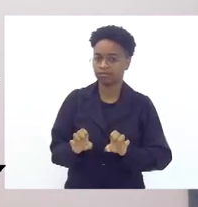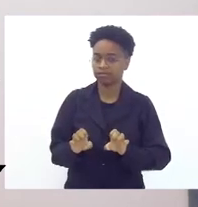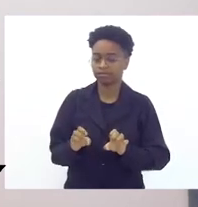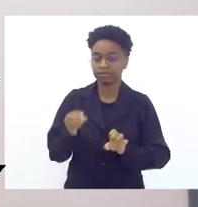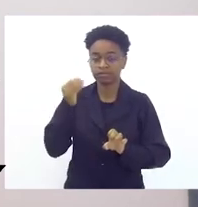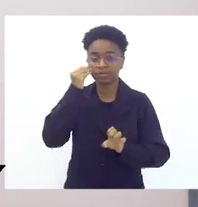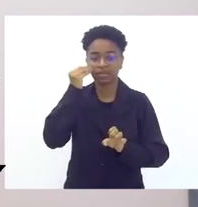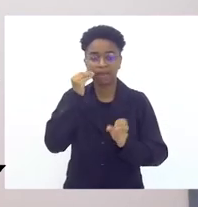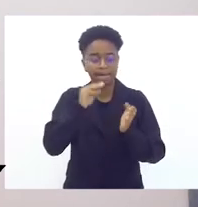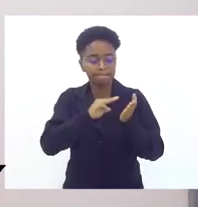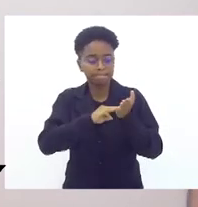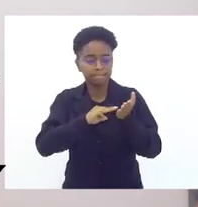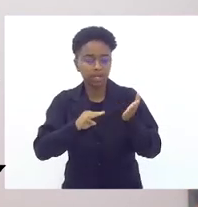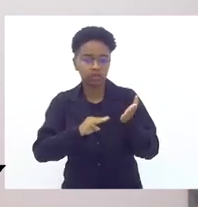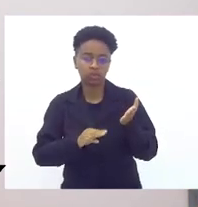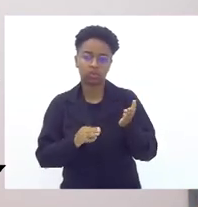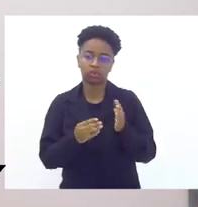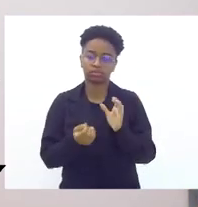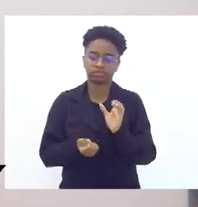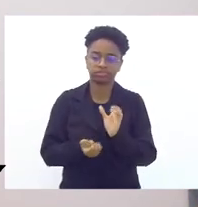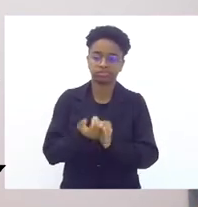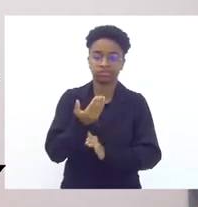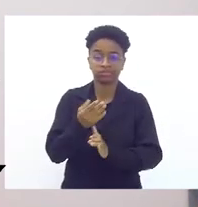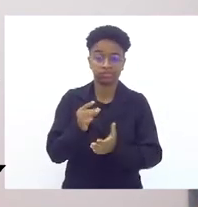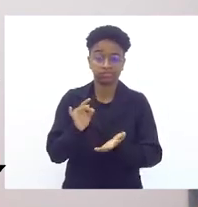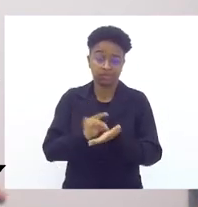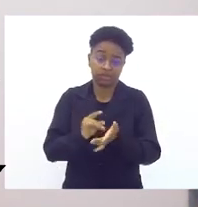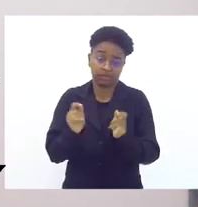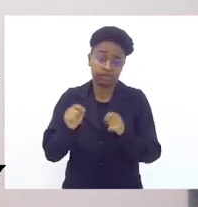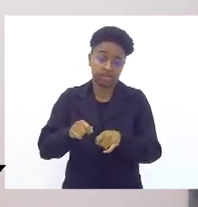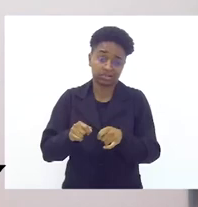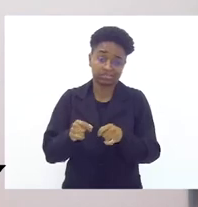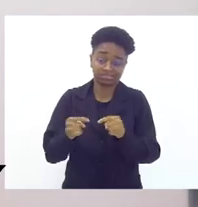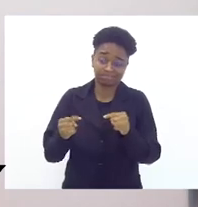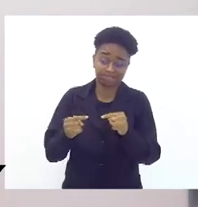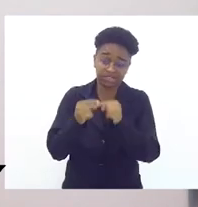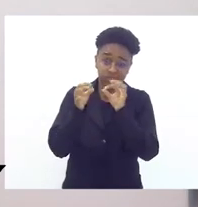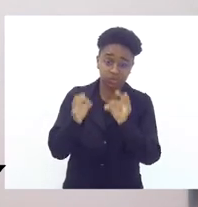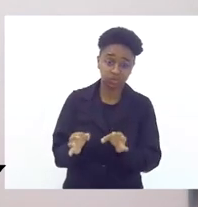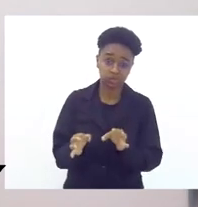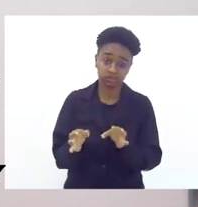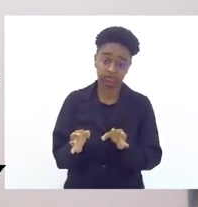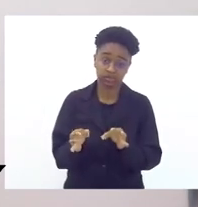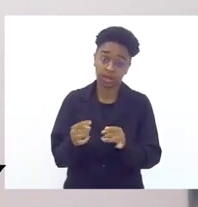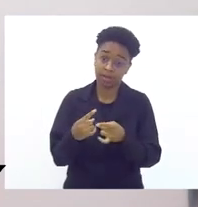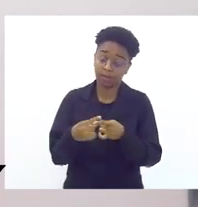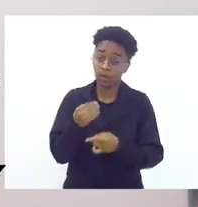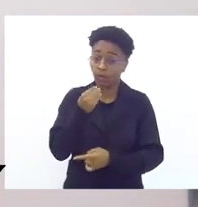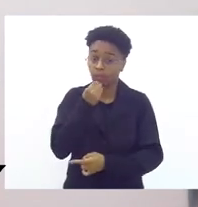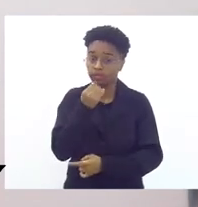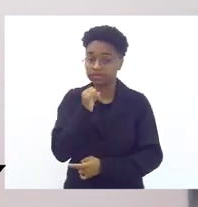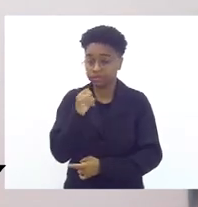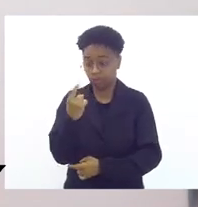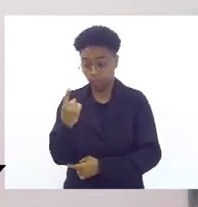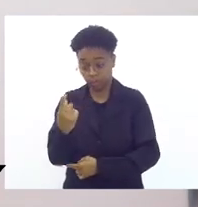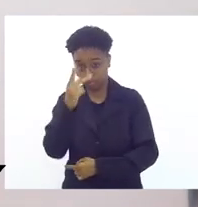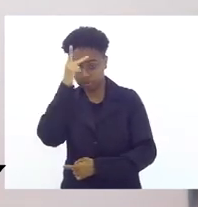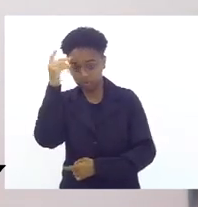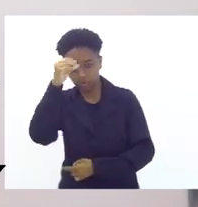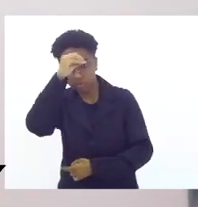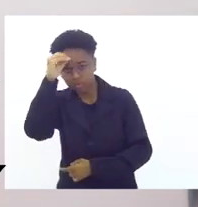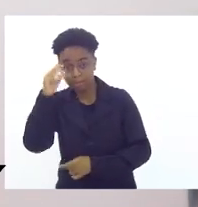uma metodologia privar ser mais justa porque é óbvio que se uma pessoa inocente está presa